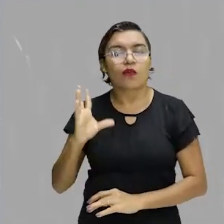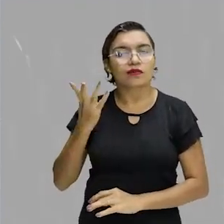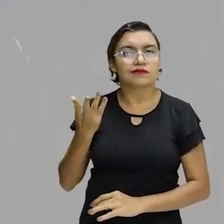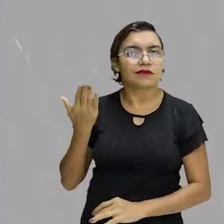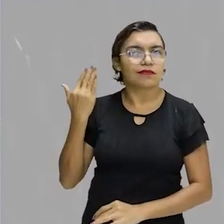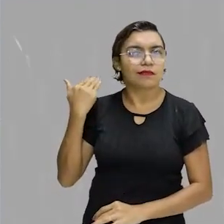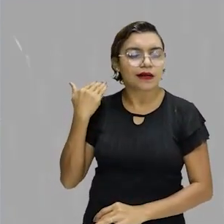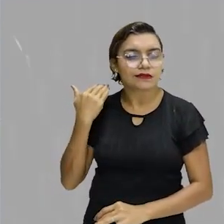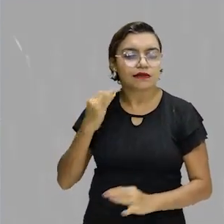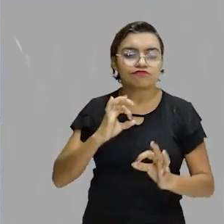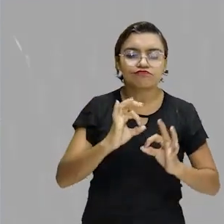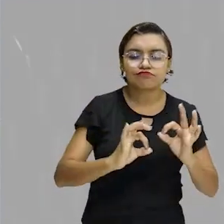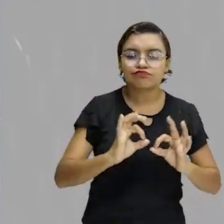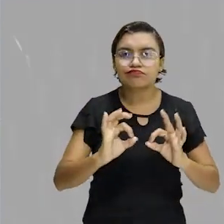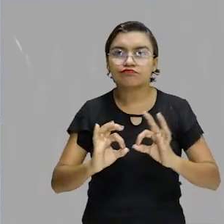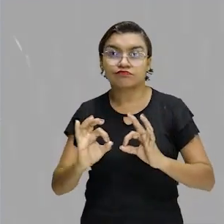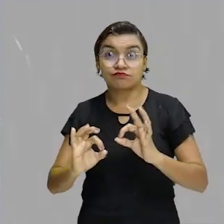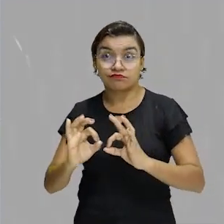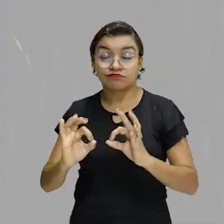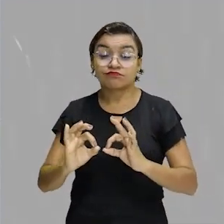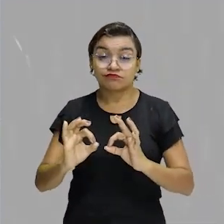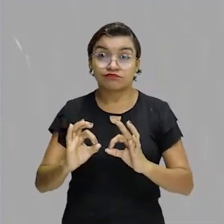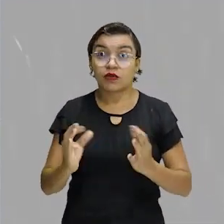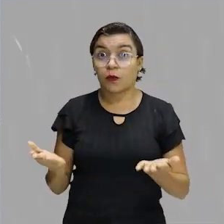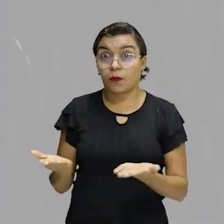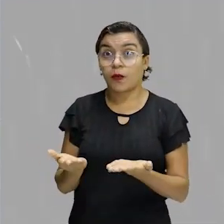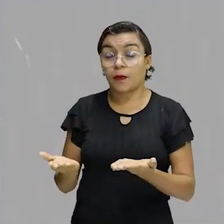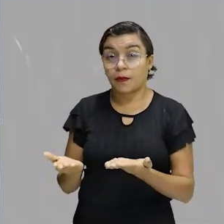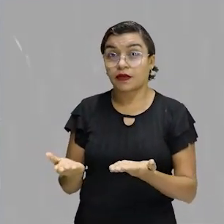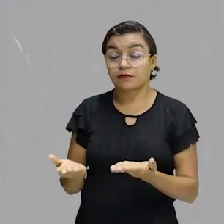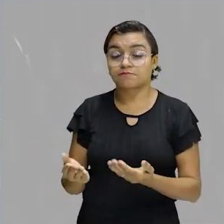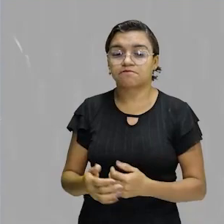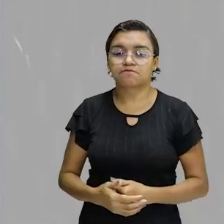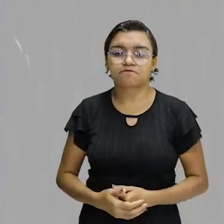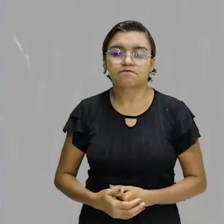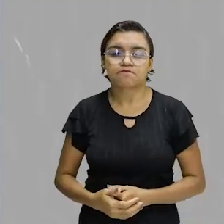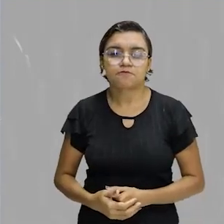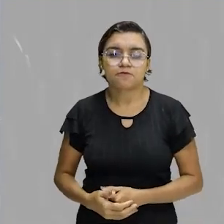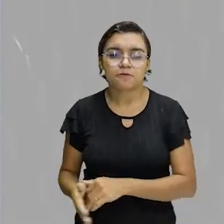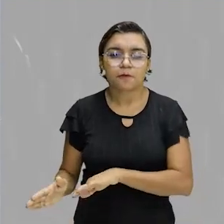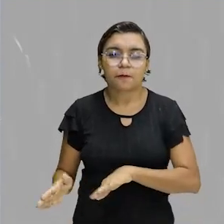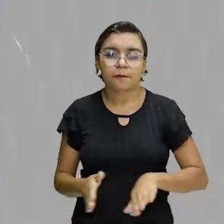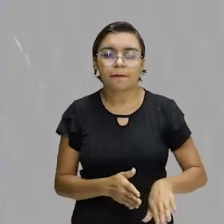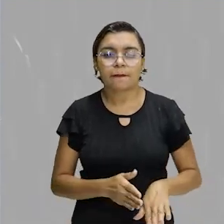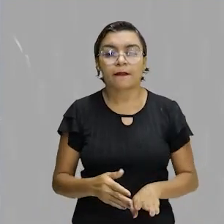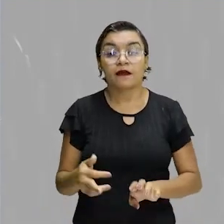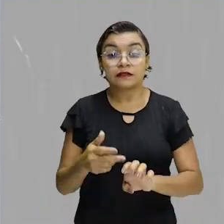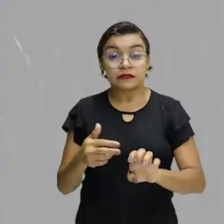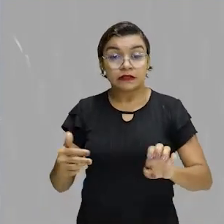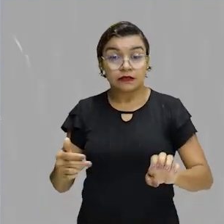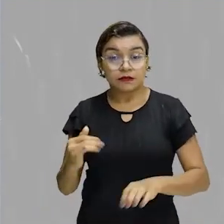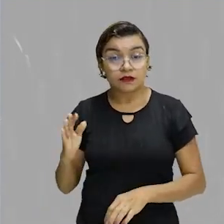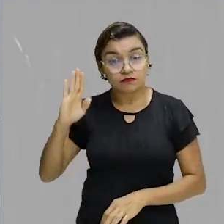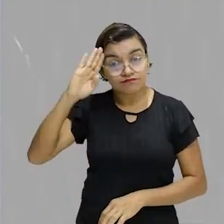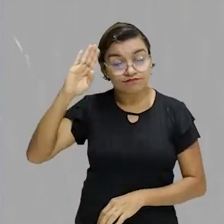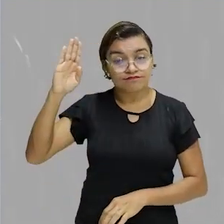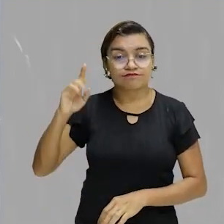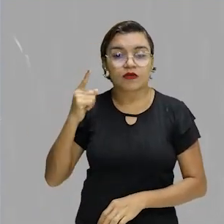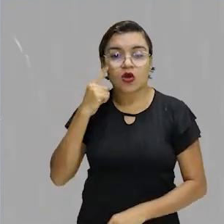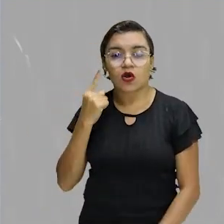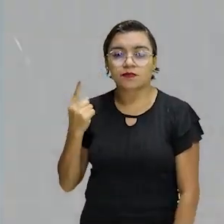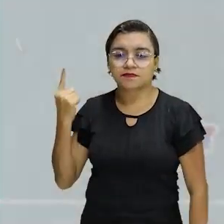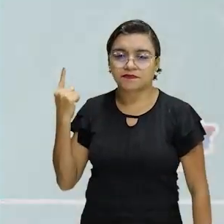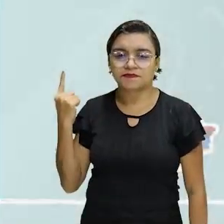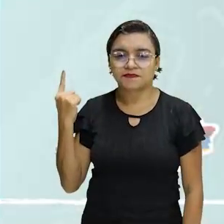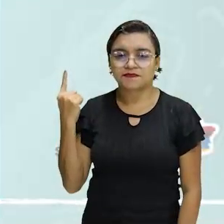e intercalando com o momento atual. Tá? Os elementos essenciais de um texto narrativo são